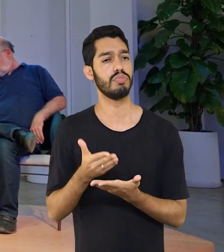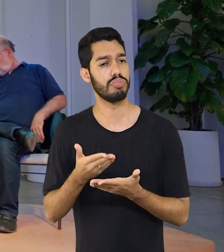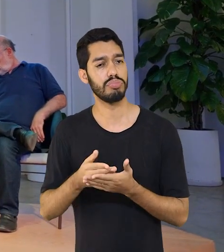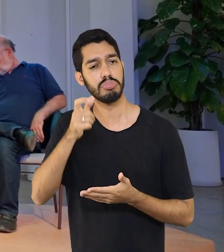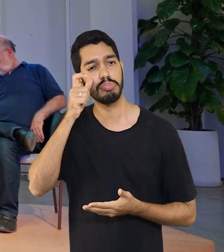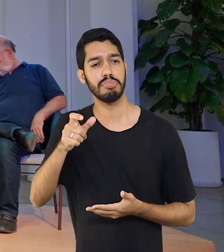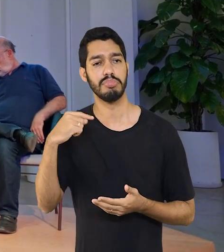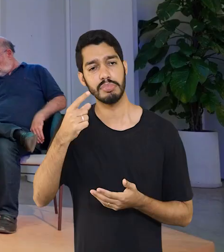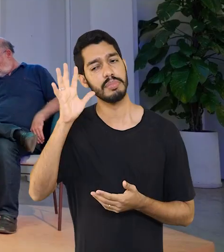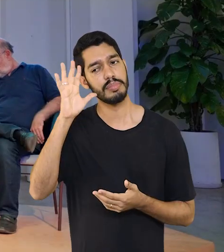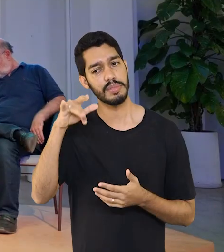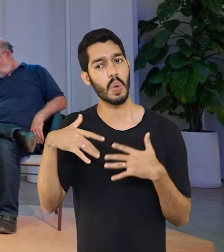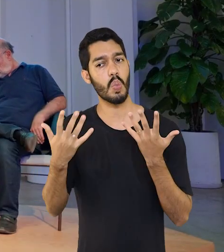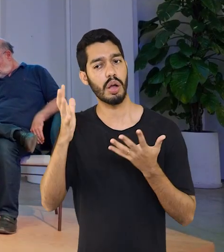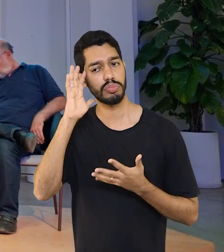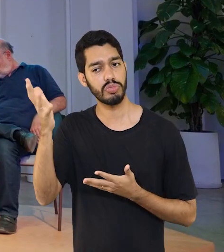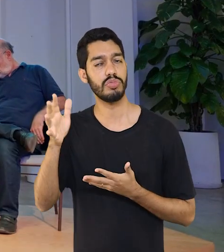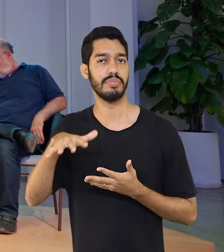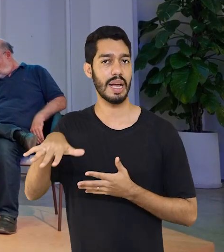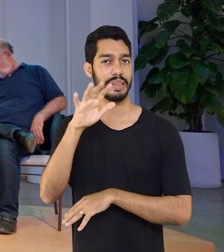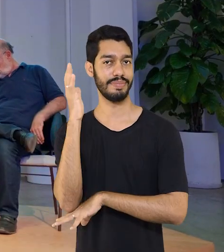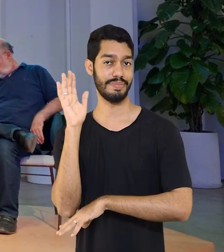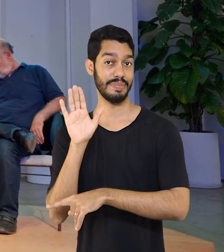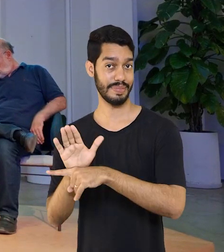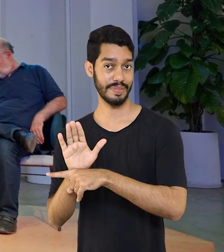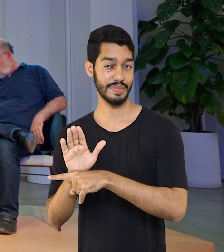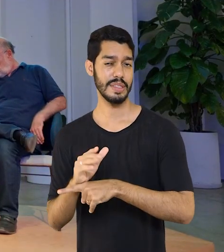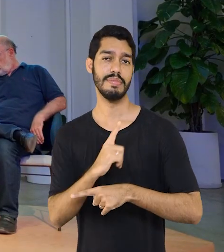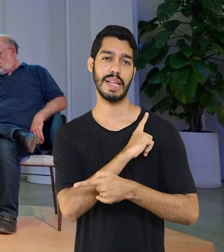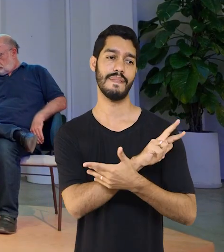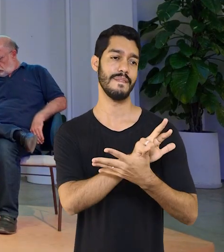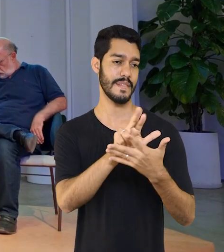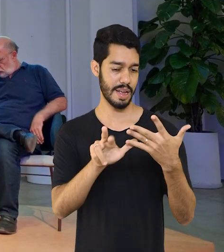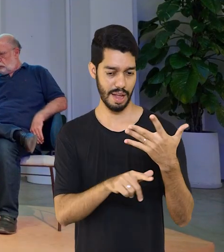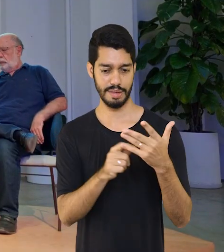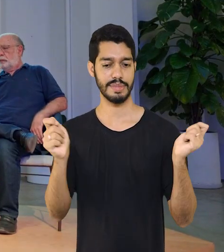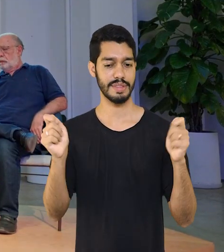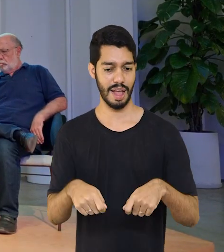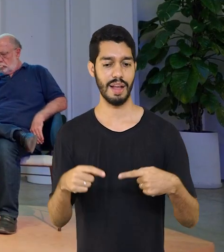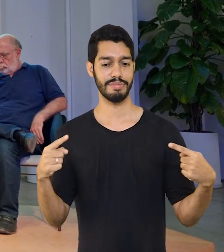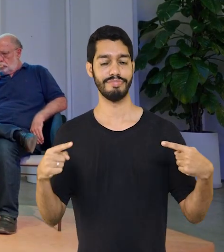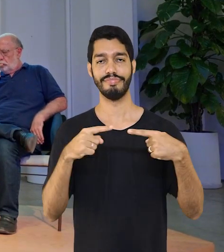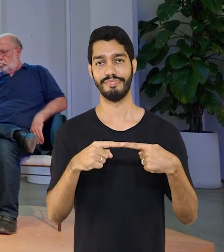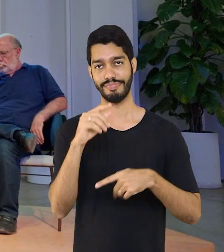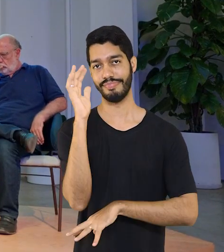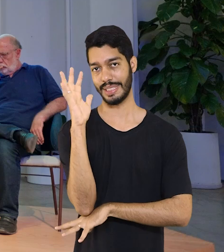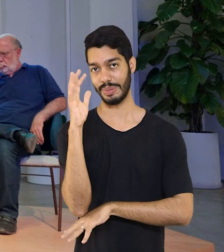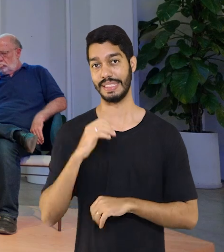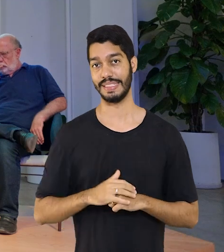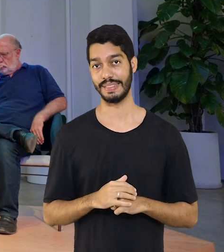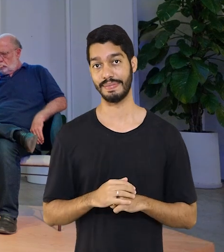estudo que é interessante, que são as soluções baseadas na natureza. Então, você tem uma série de soluções baseadas